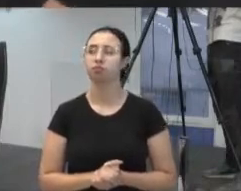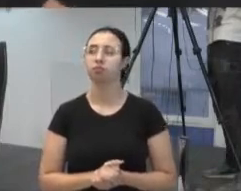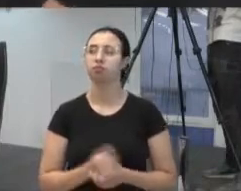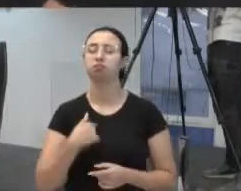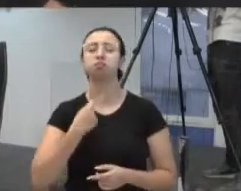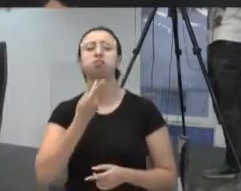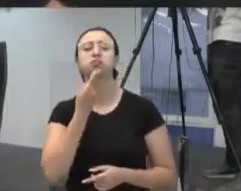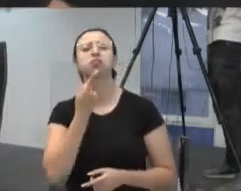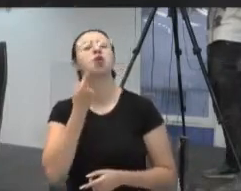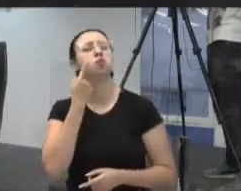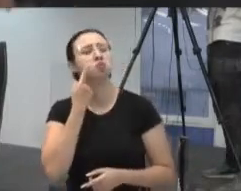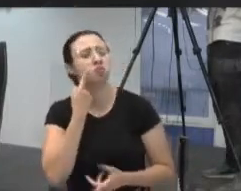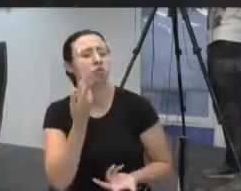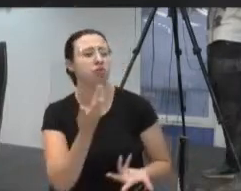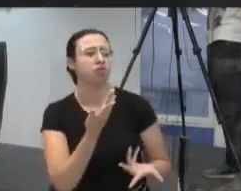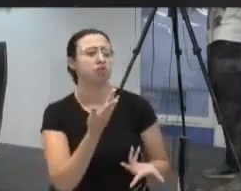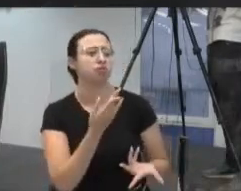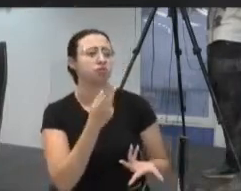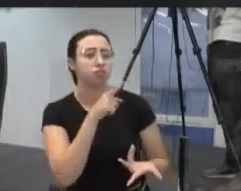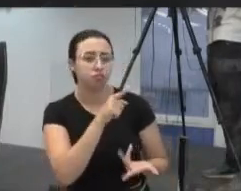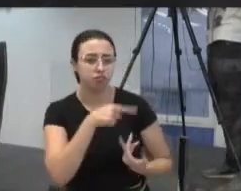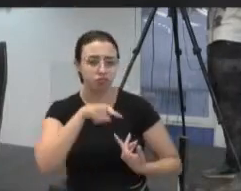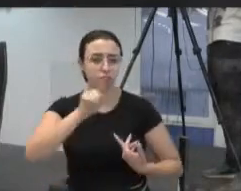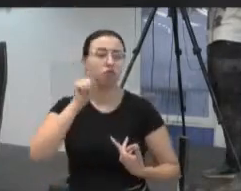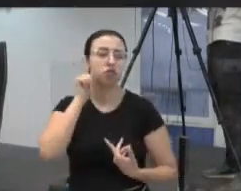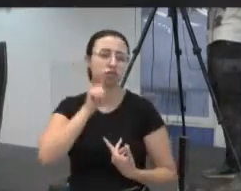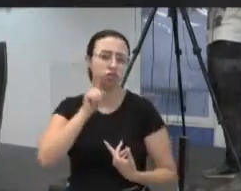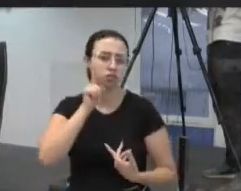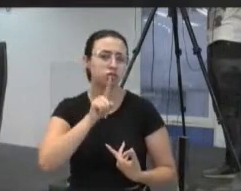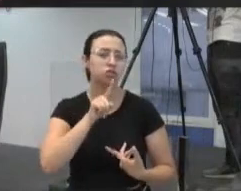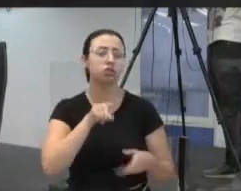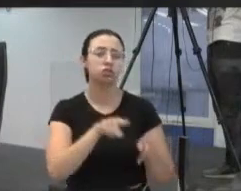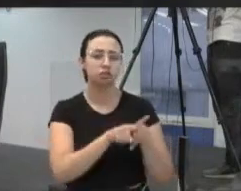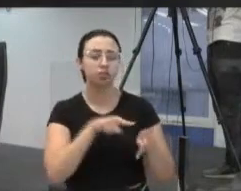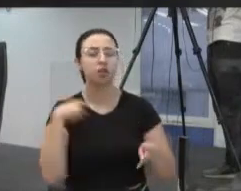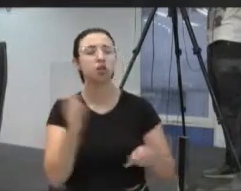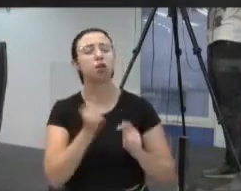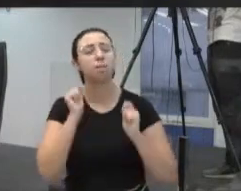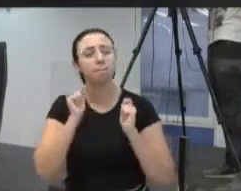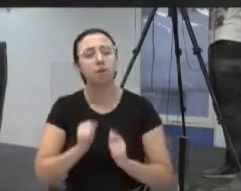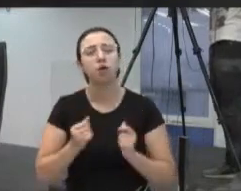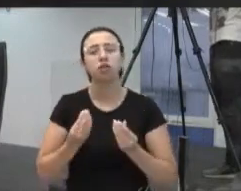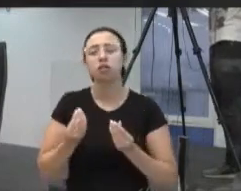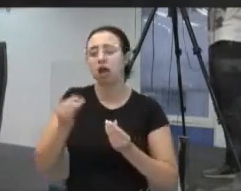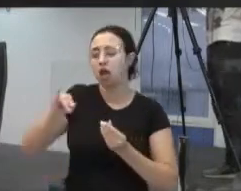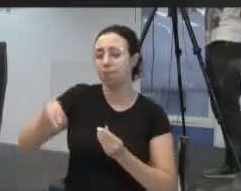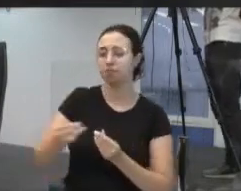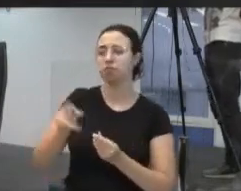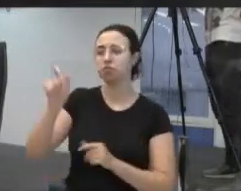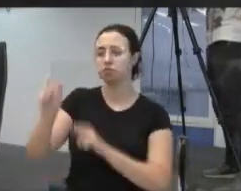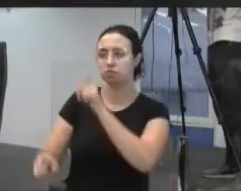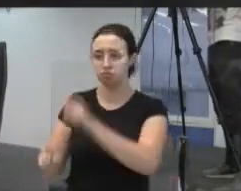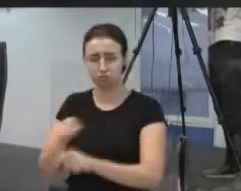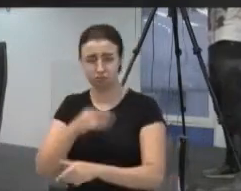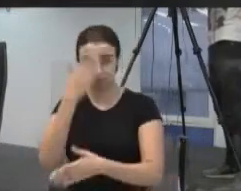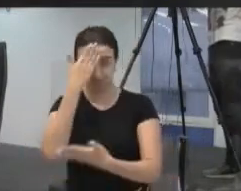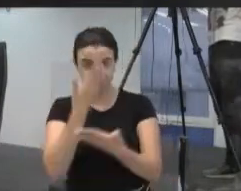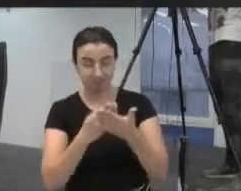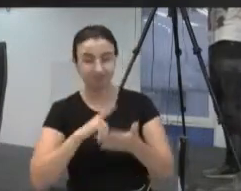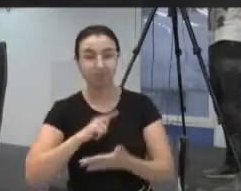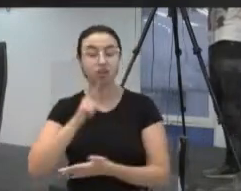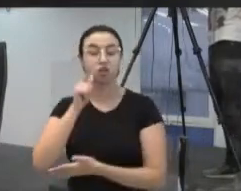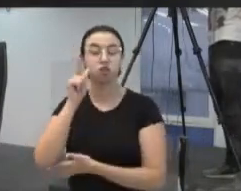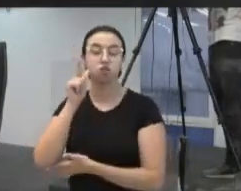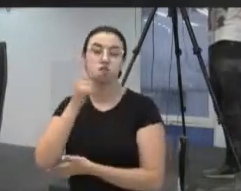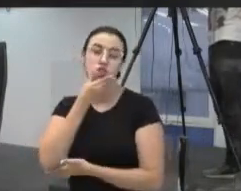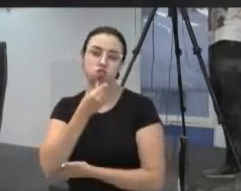eu falei com ele, falei, cara, da mesma forma que você foi, a gente poderia dar, né, oportunidade a alguém. E você acredita que tinha um cara, depois